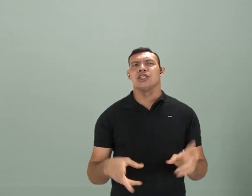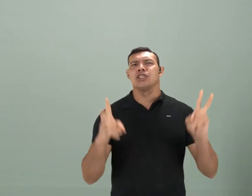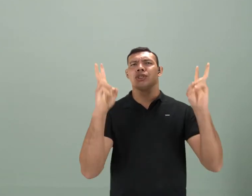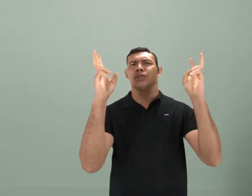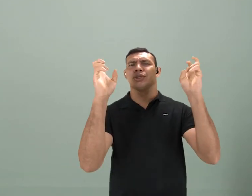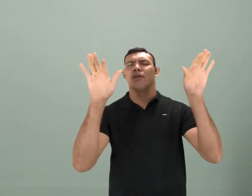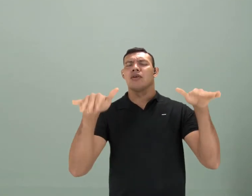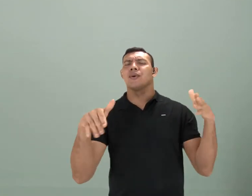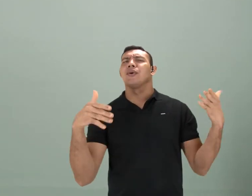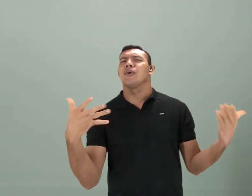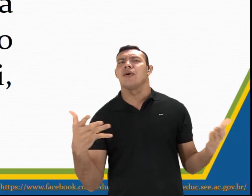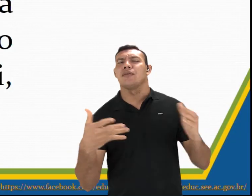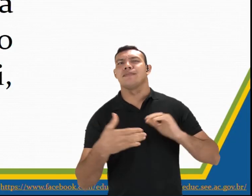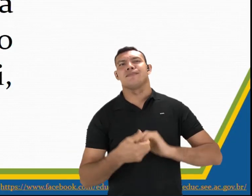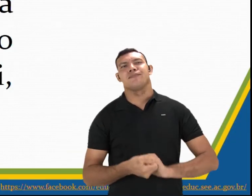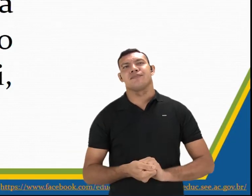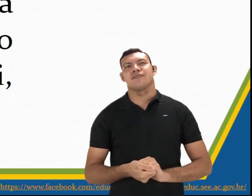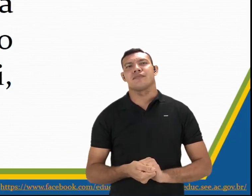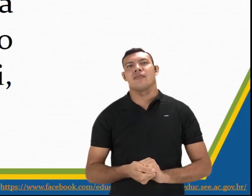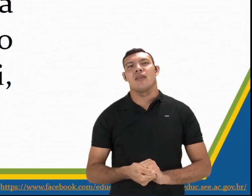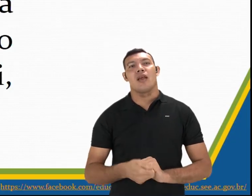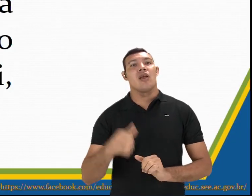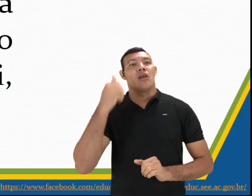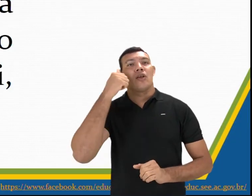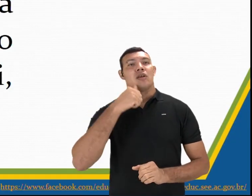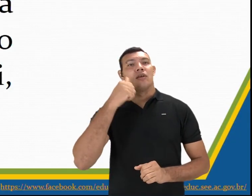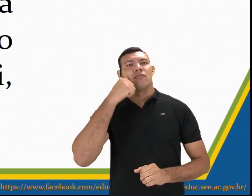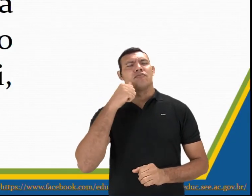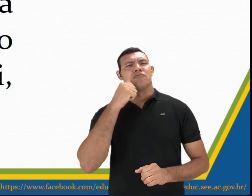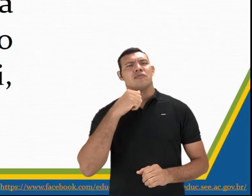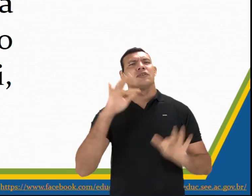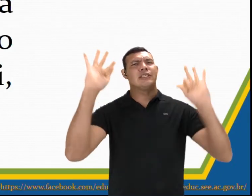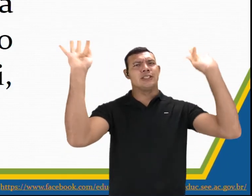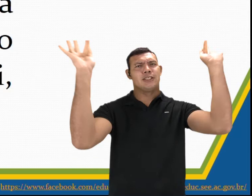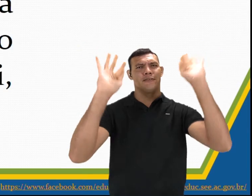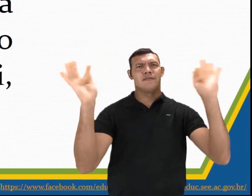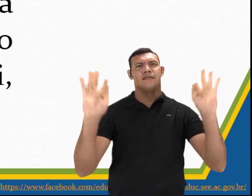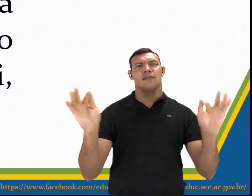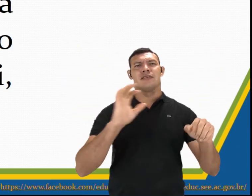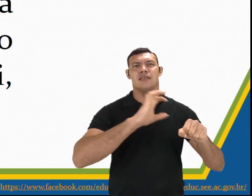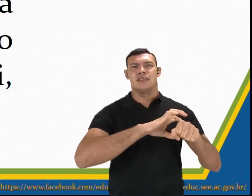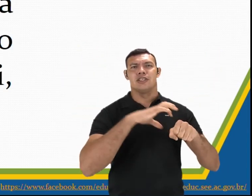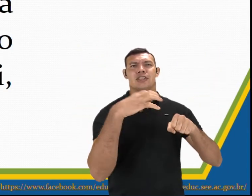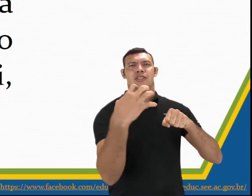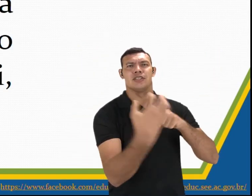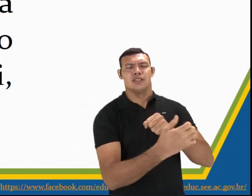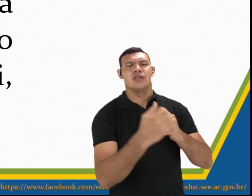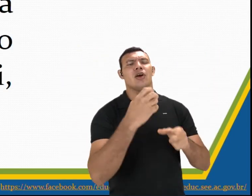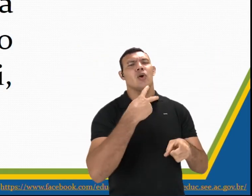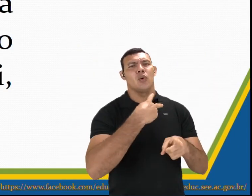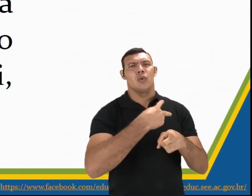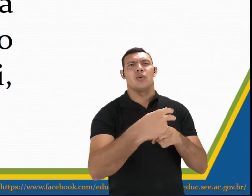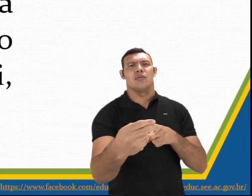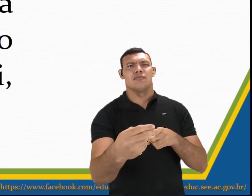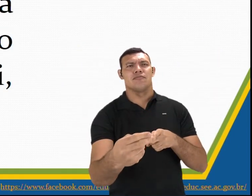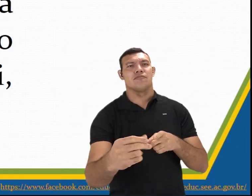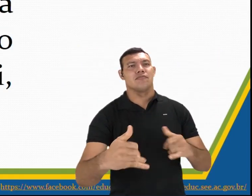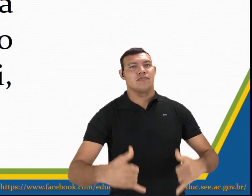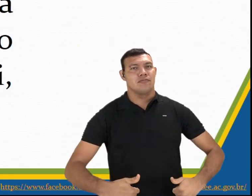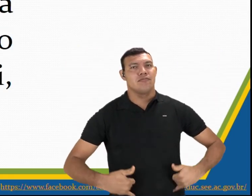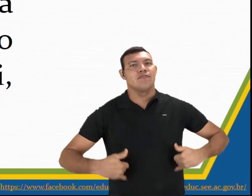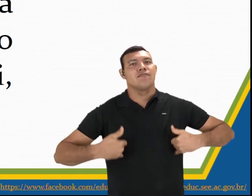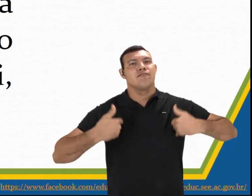título mesmo? Olha aí. Mulher comemora cura da Covid-19 no dia do